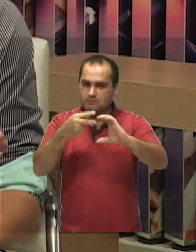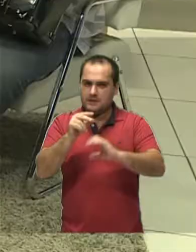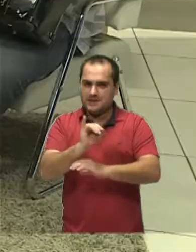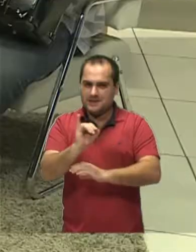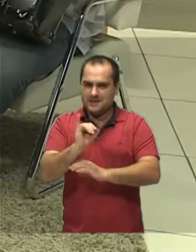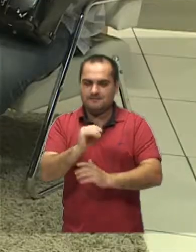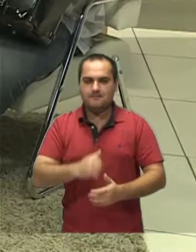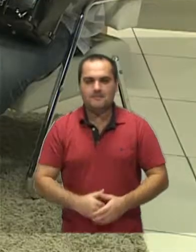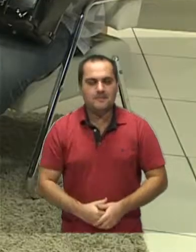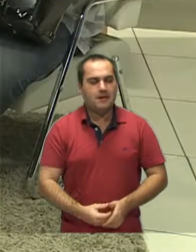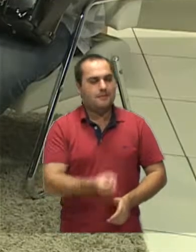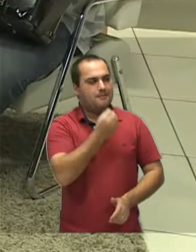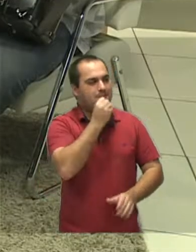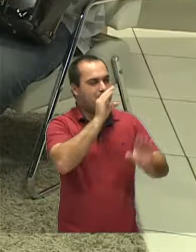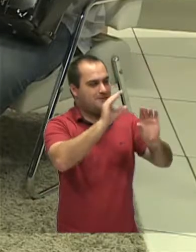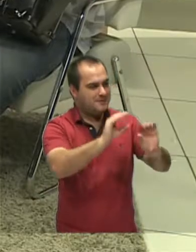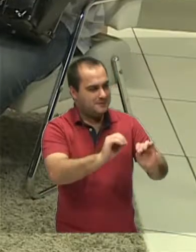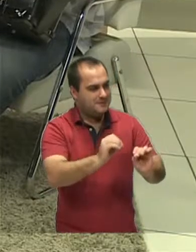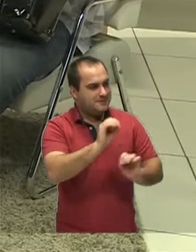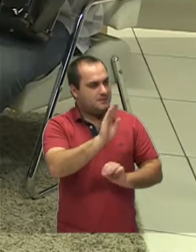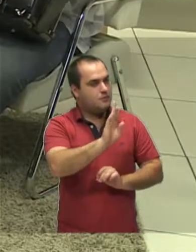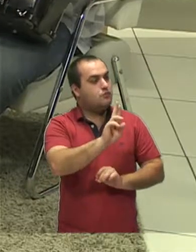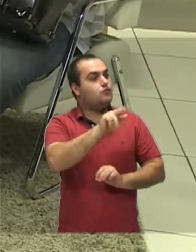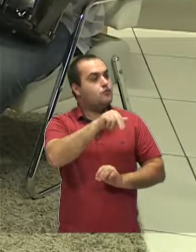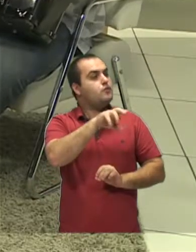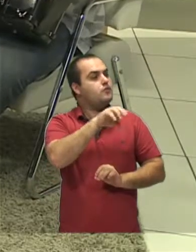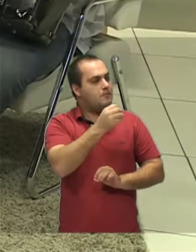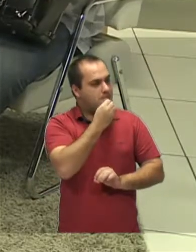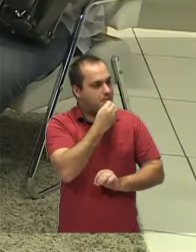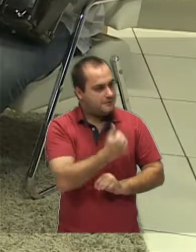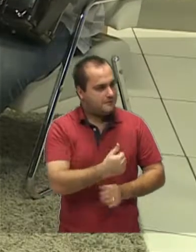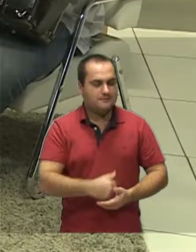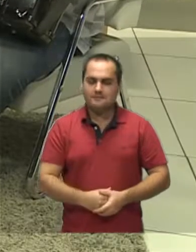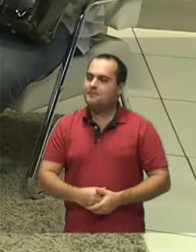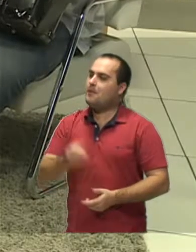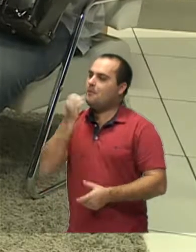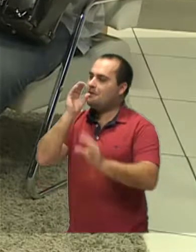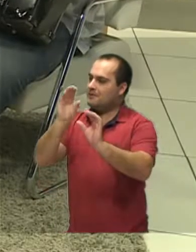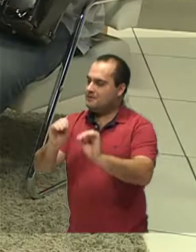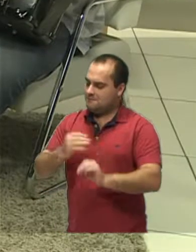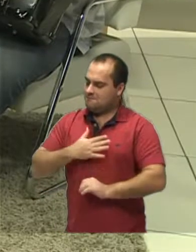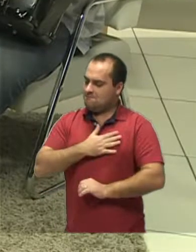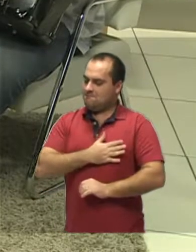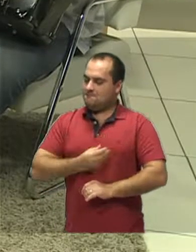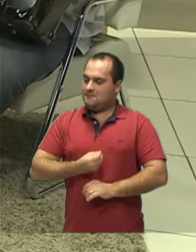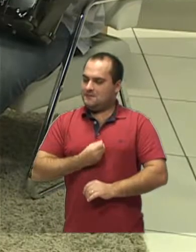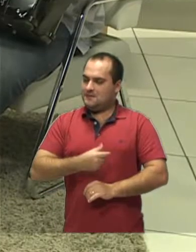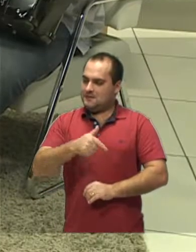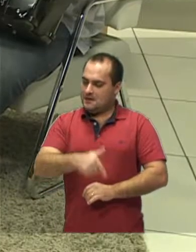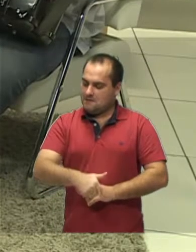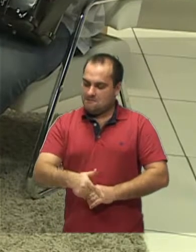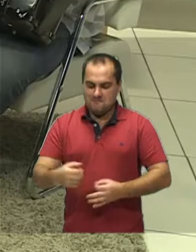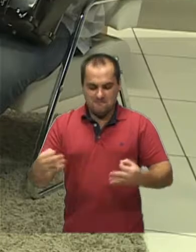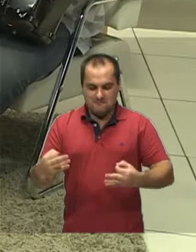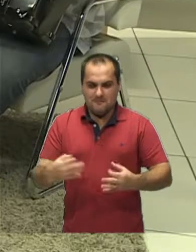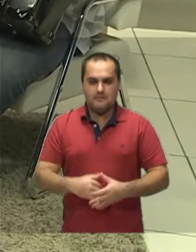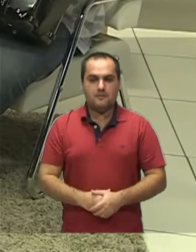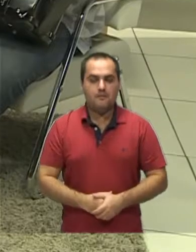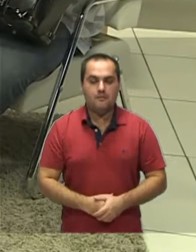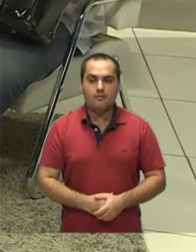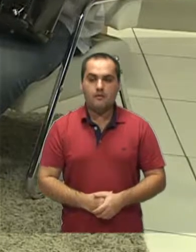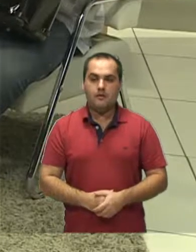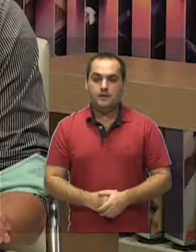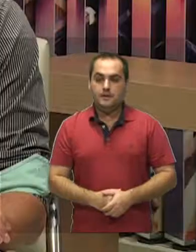Boa noite, Bruno, tudo bem? Boa Como é que noite. tá? Muito prazer estar aqui, maravilha. Bruno Moritz, um